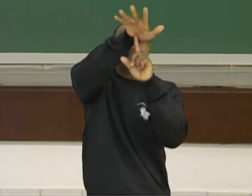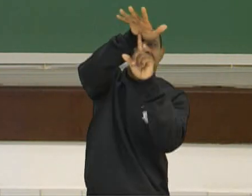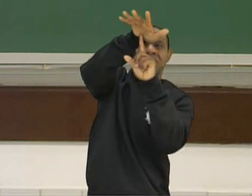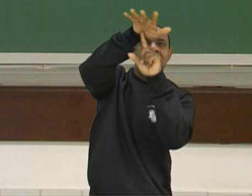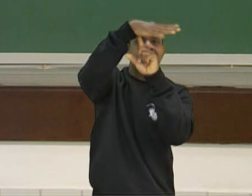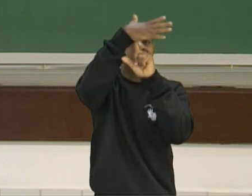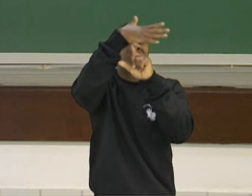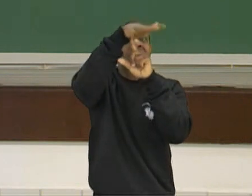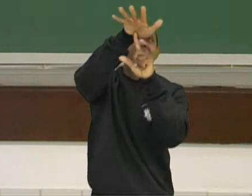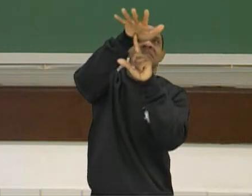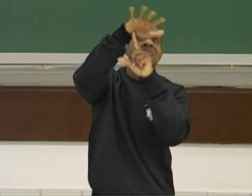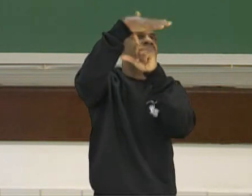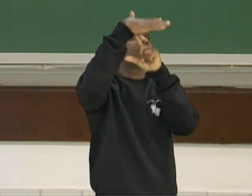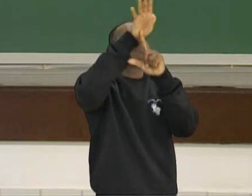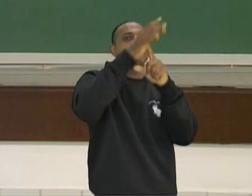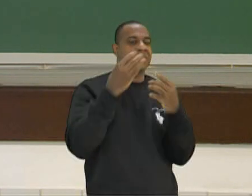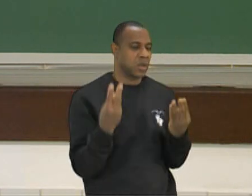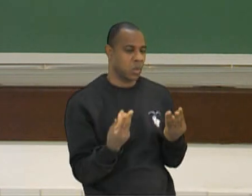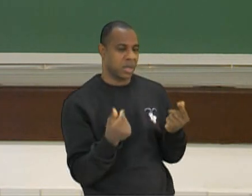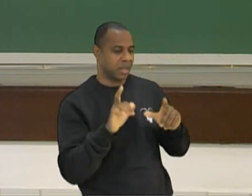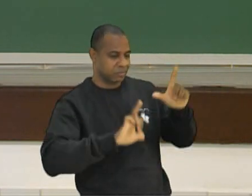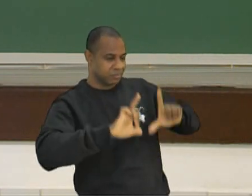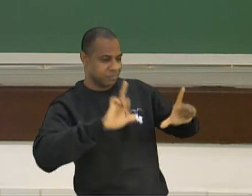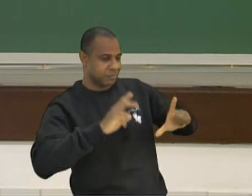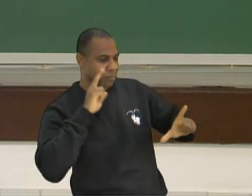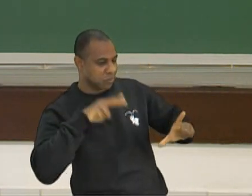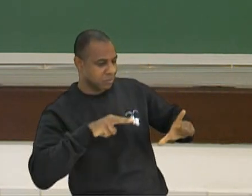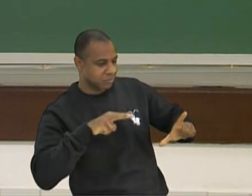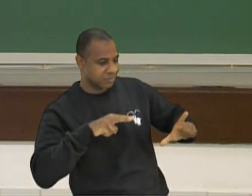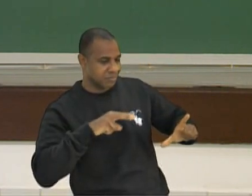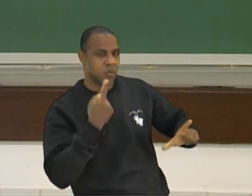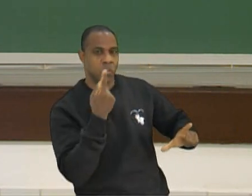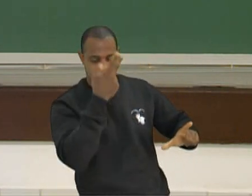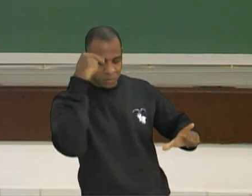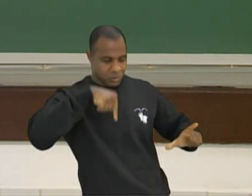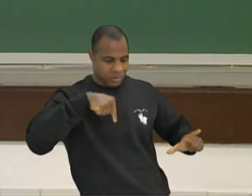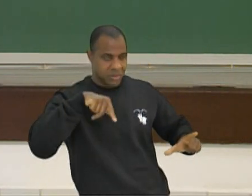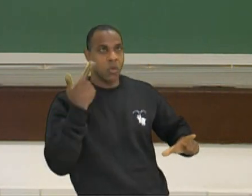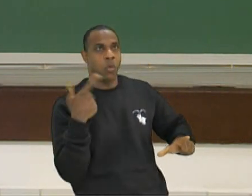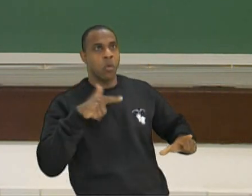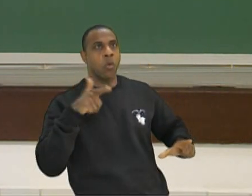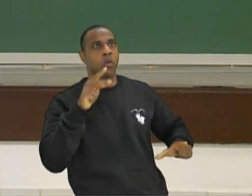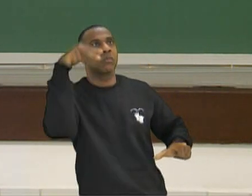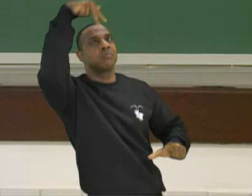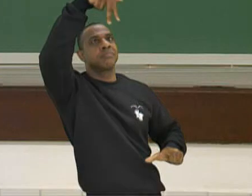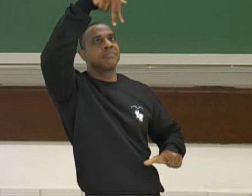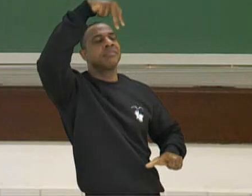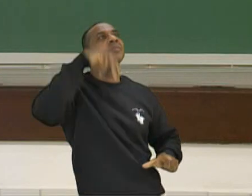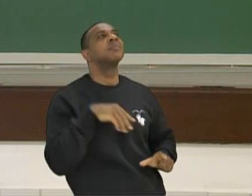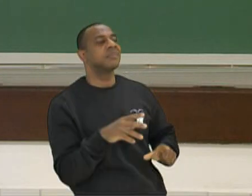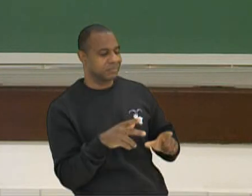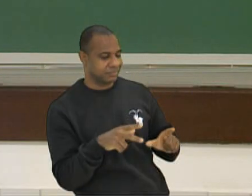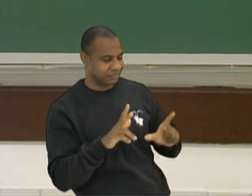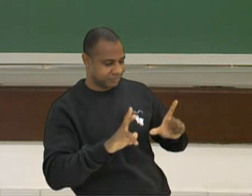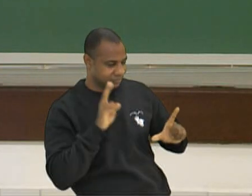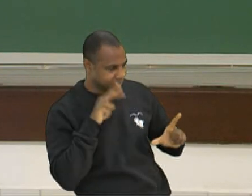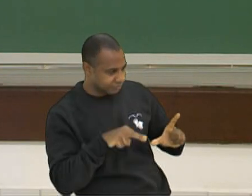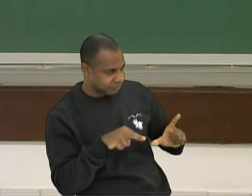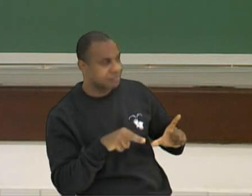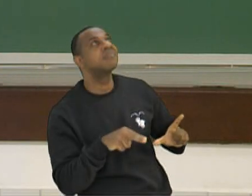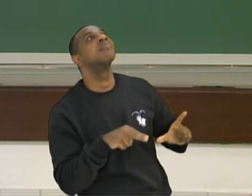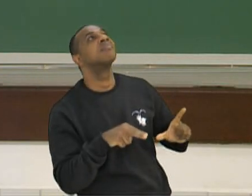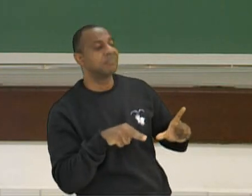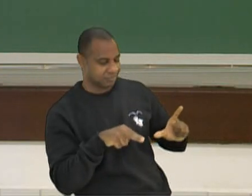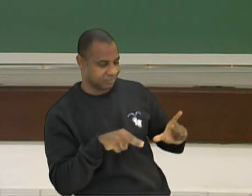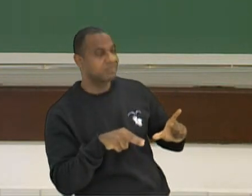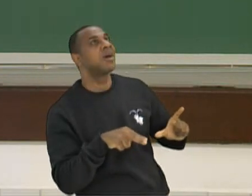essa mudança para você melhorar a qualidade. Às vezes, um dia de vento forte ou de chuva intensa com granizo atrapalhava a ideia da